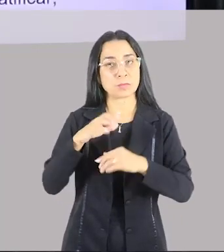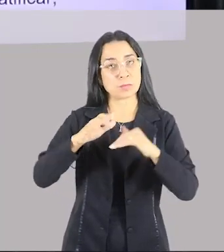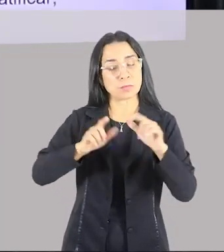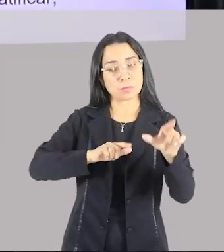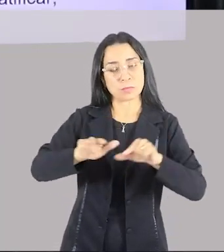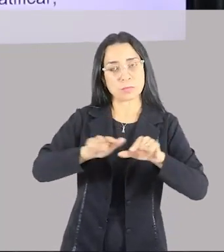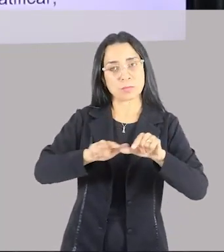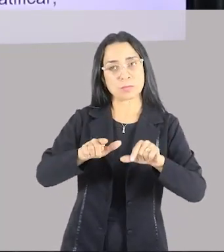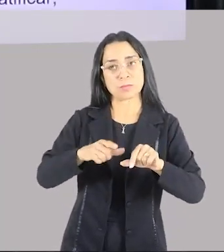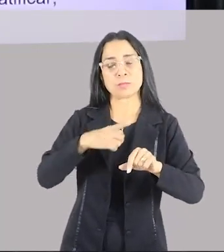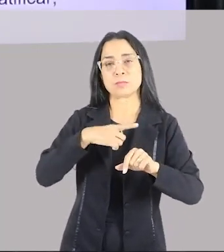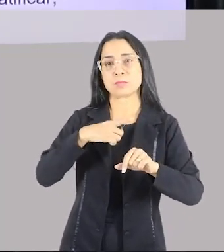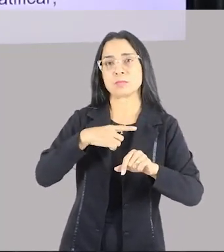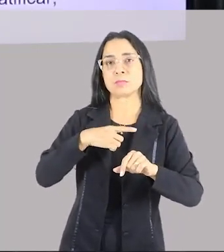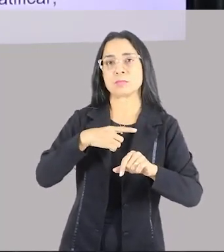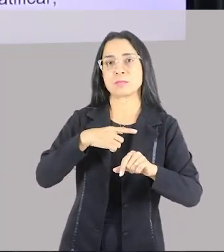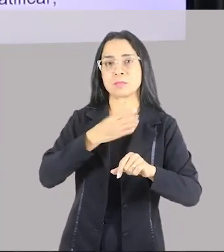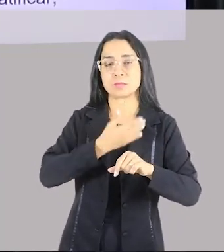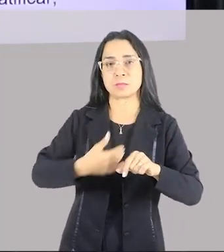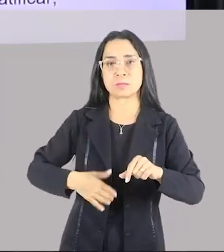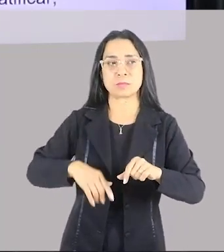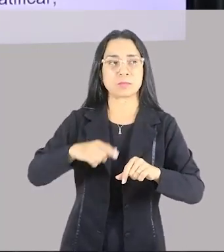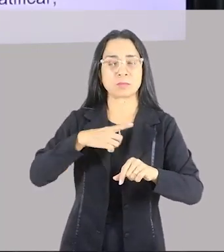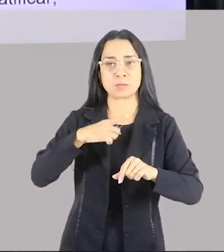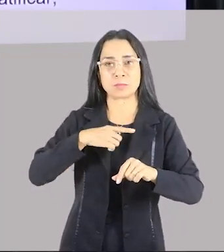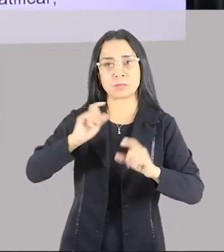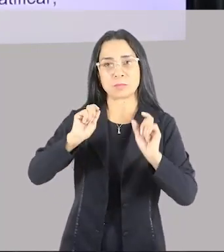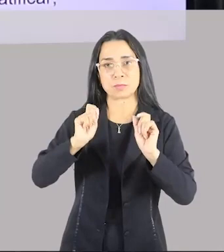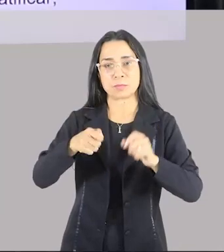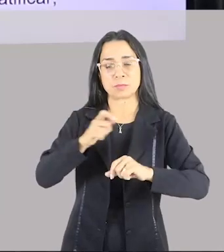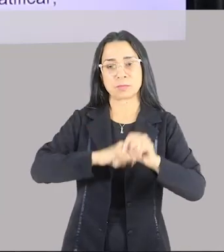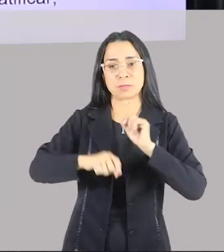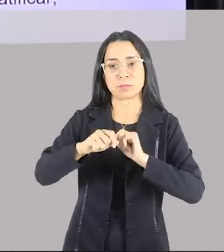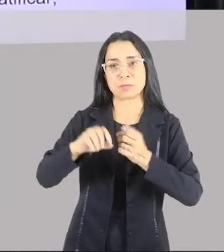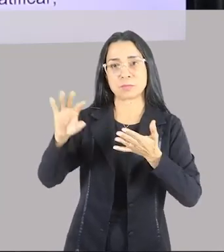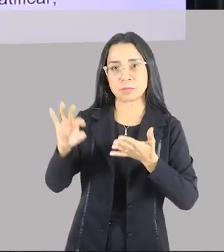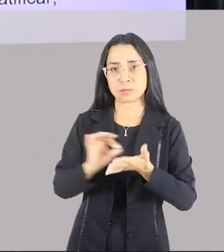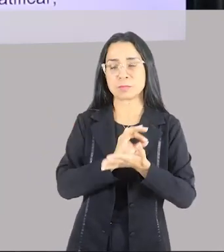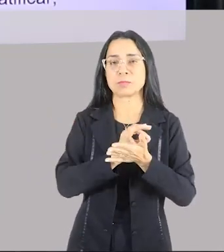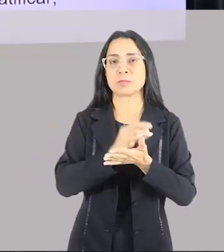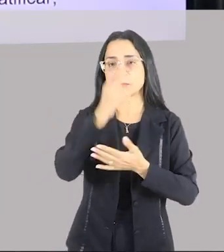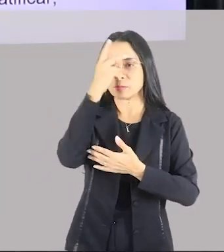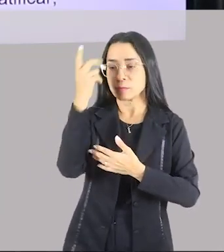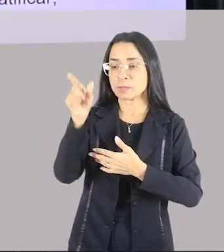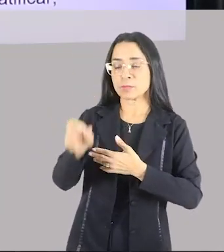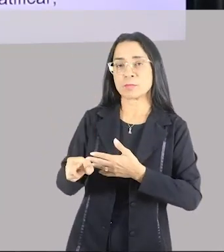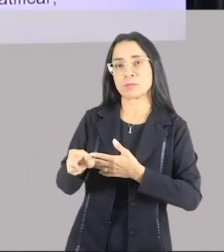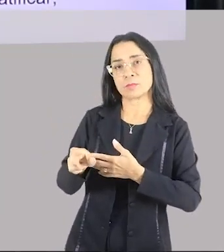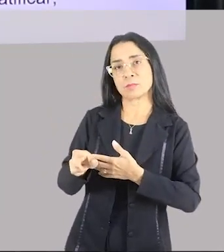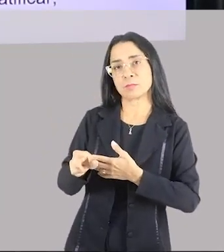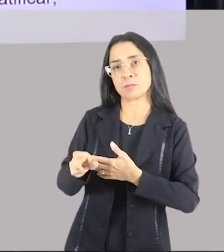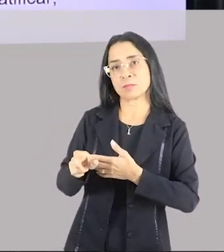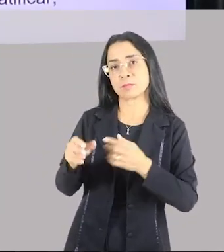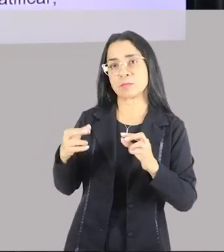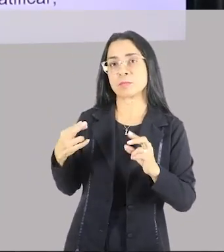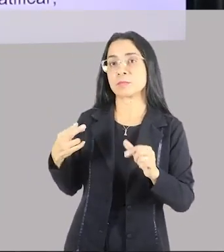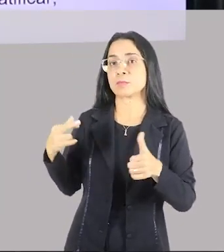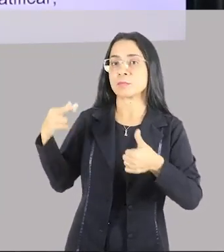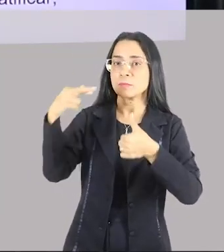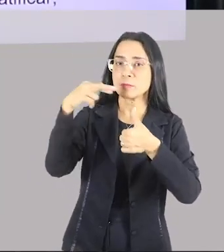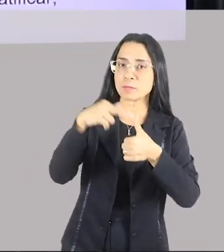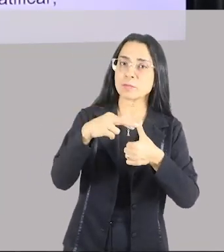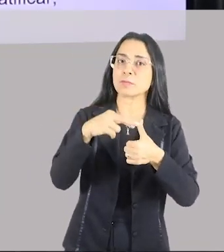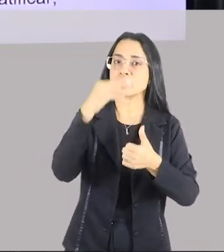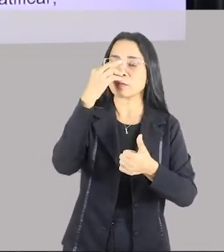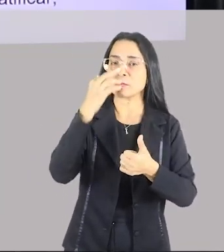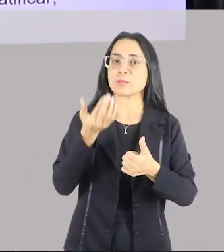de contratar um cargo, um assessor comissionado, um cargo de confiança. Ele vai, edita esse órgão, edita o